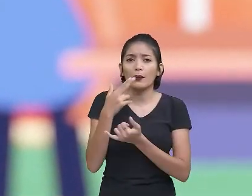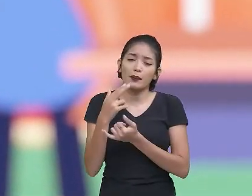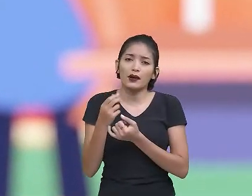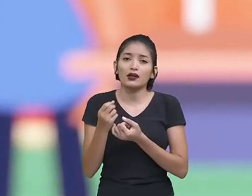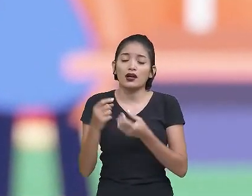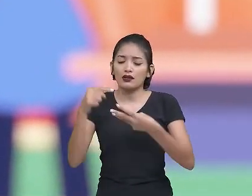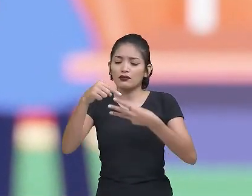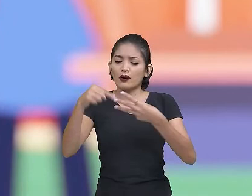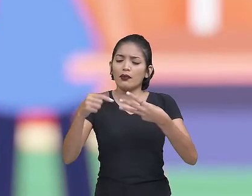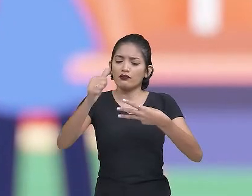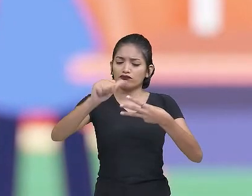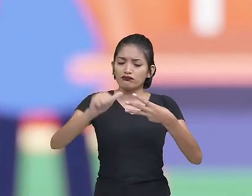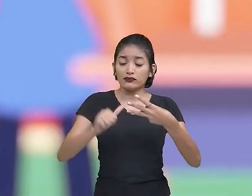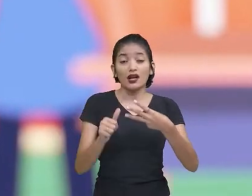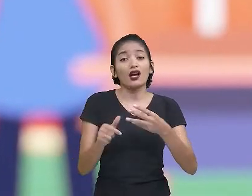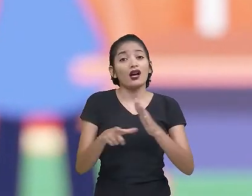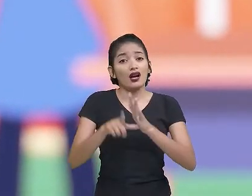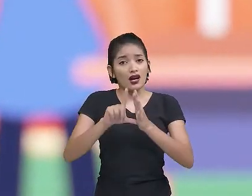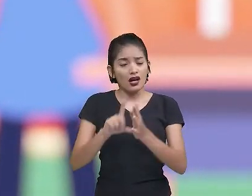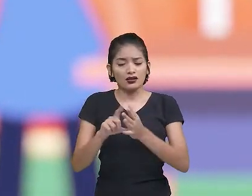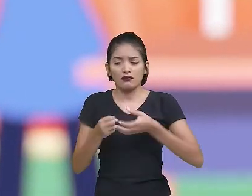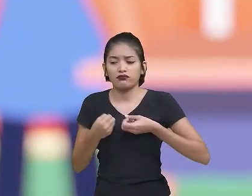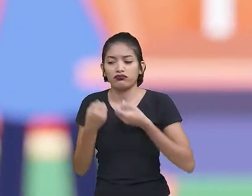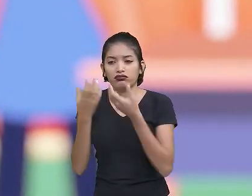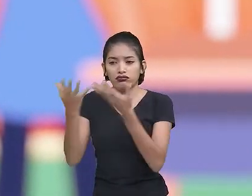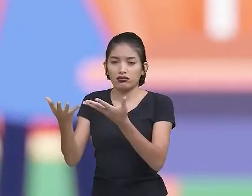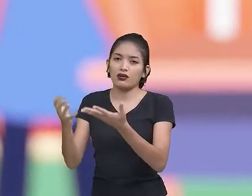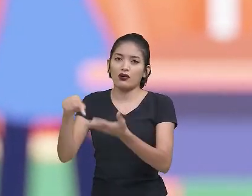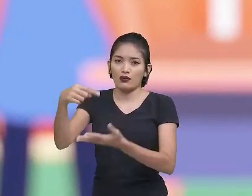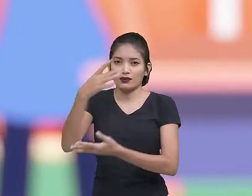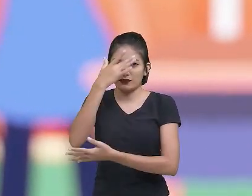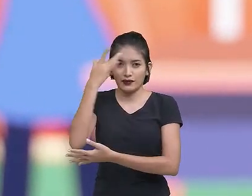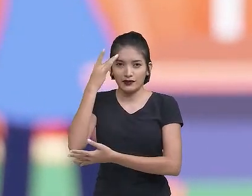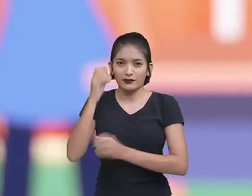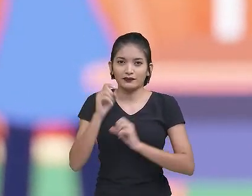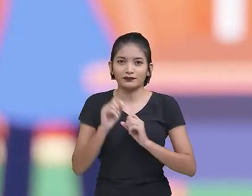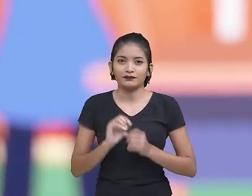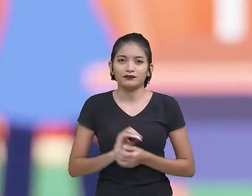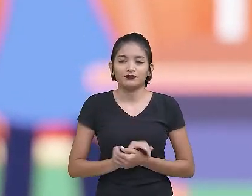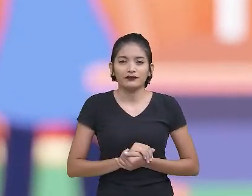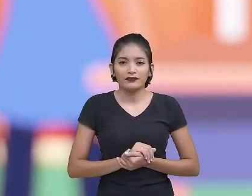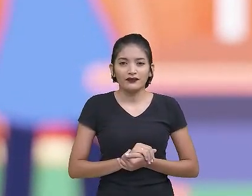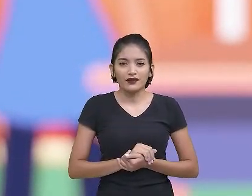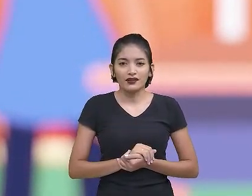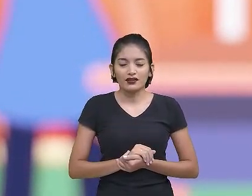3 peneiras antes de obedecer ao impulso de passá-lo adiante.